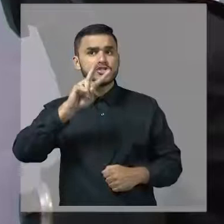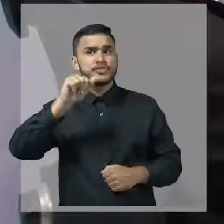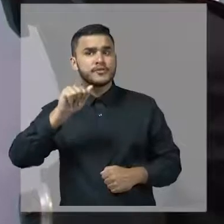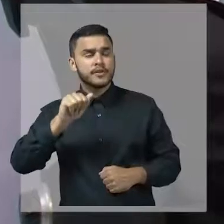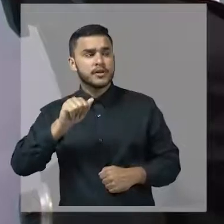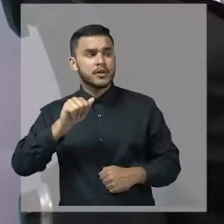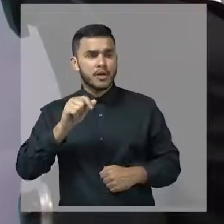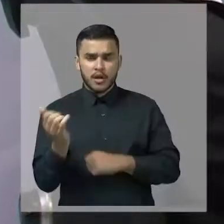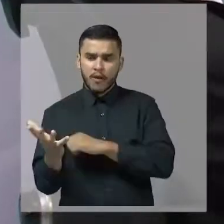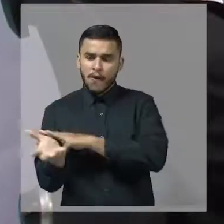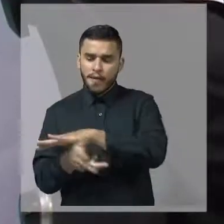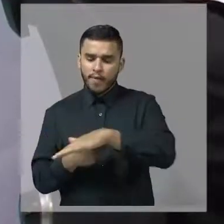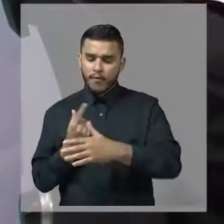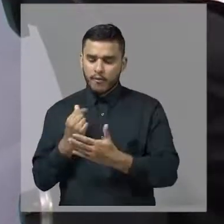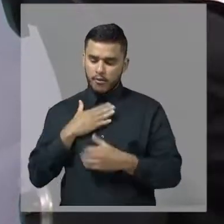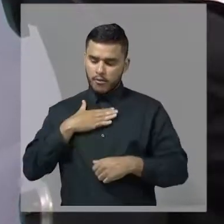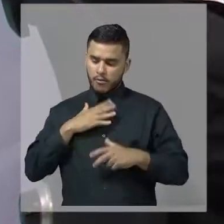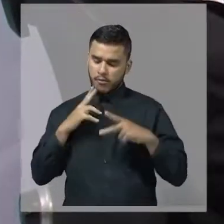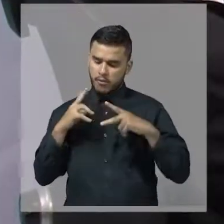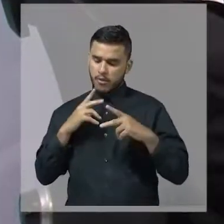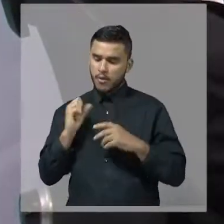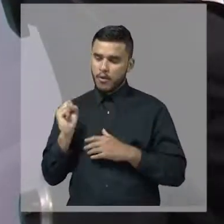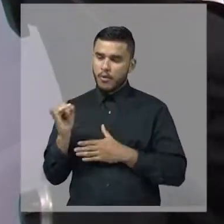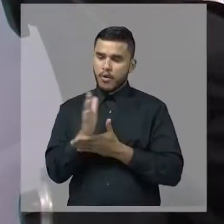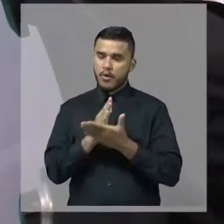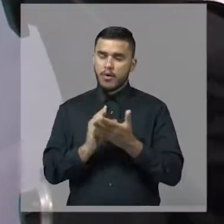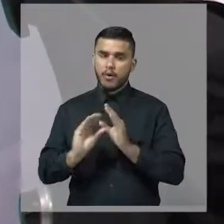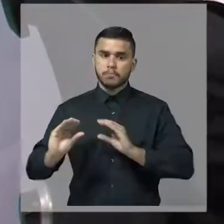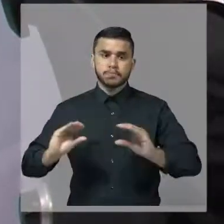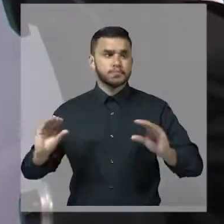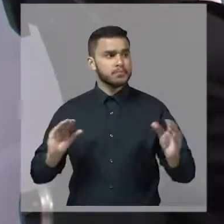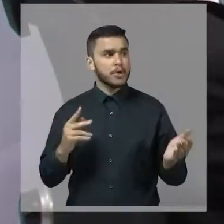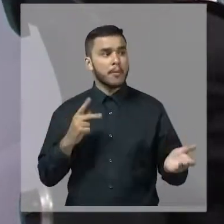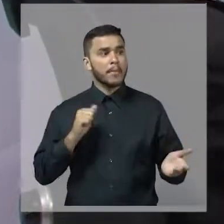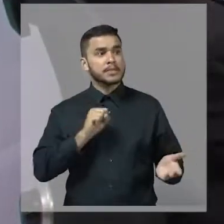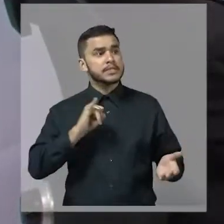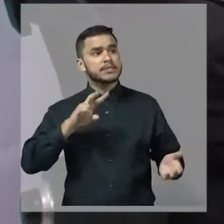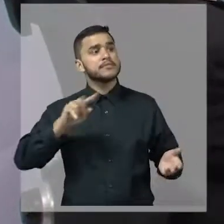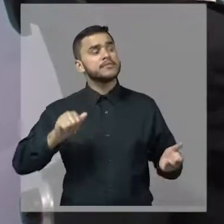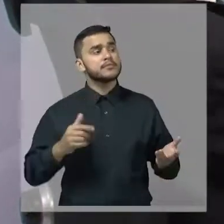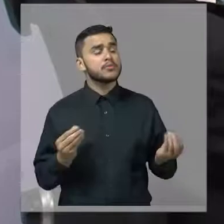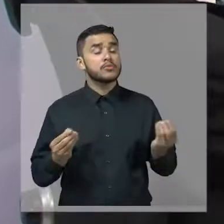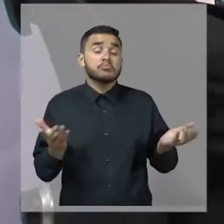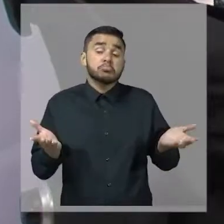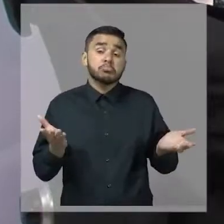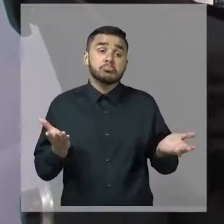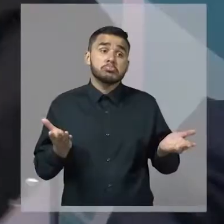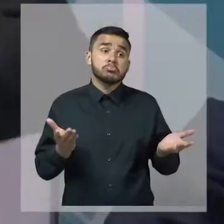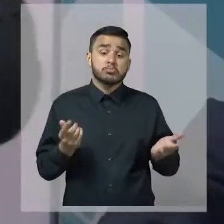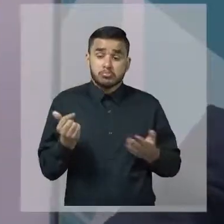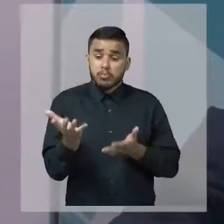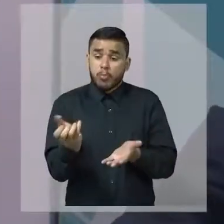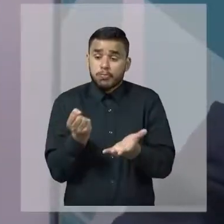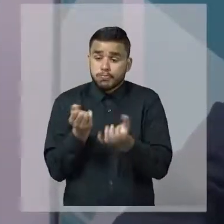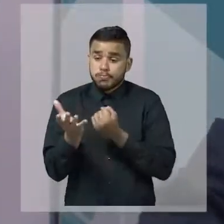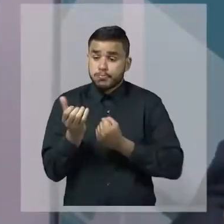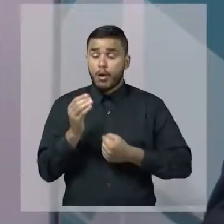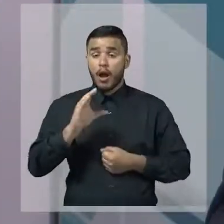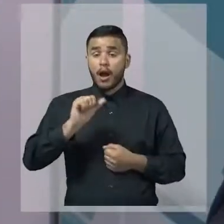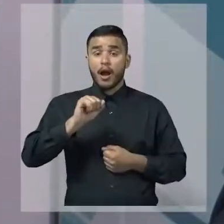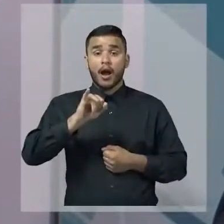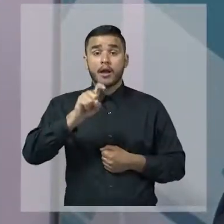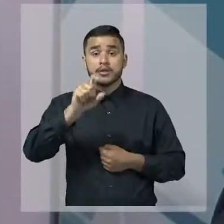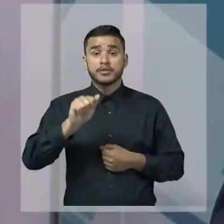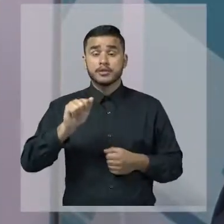para a campanha, o caixa 2? Os penalistas agora vão encontrar um campo fértil para